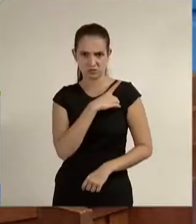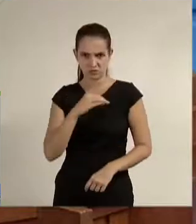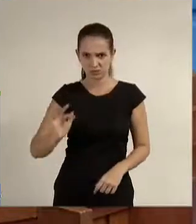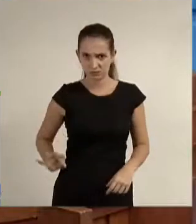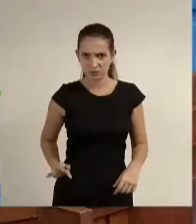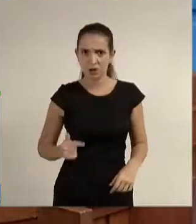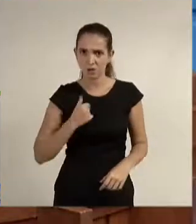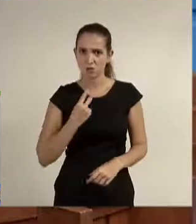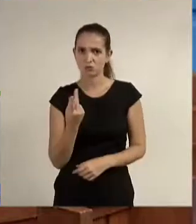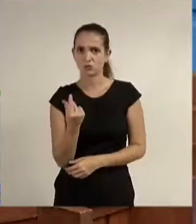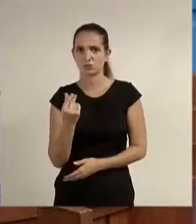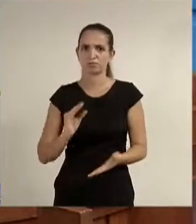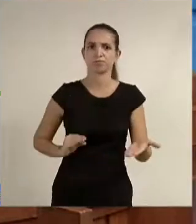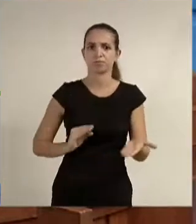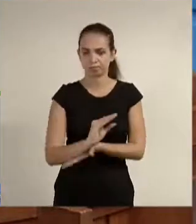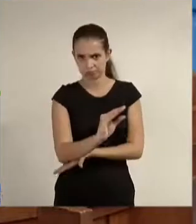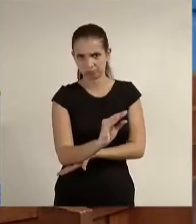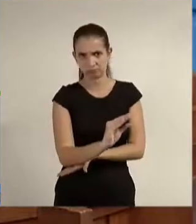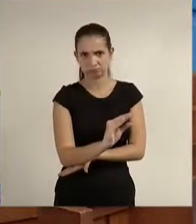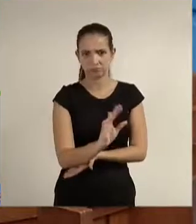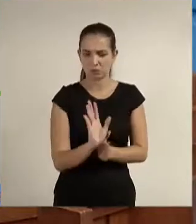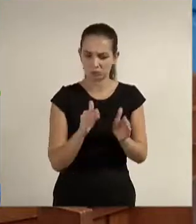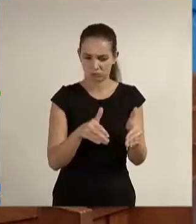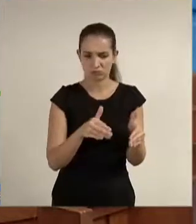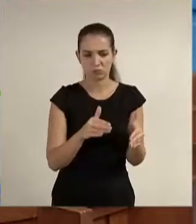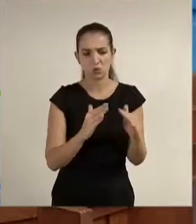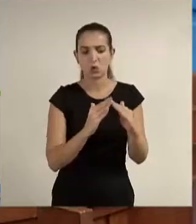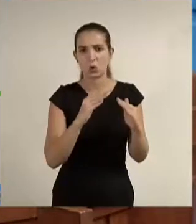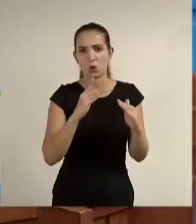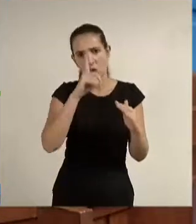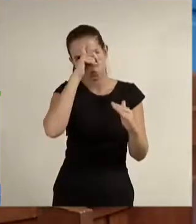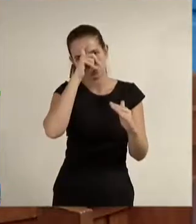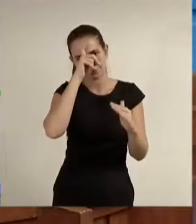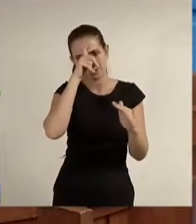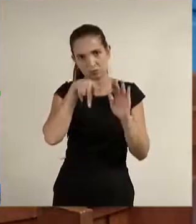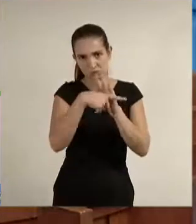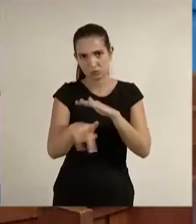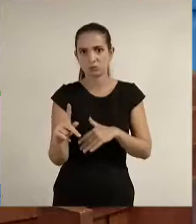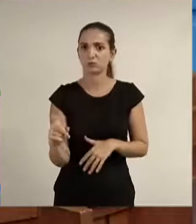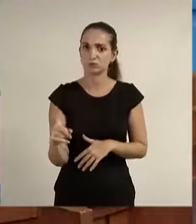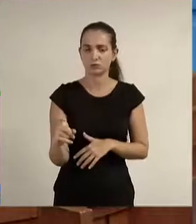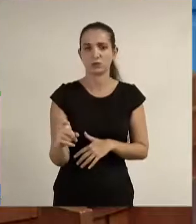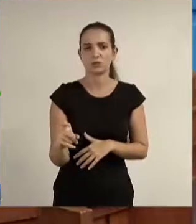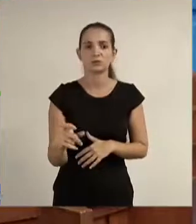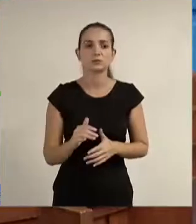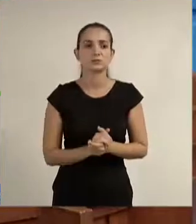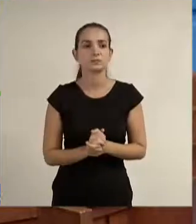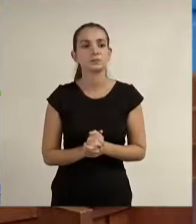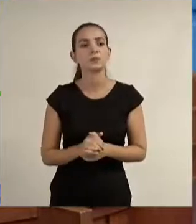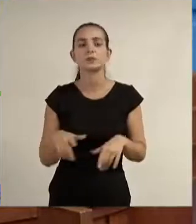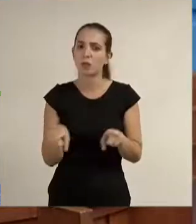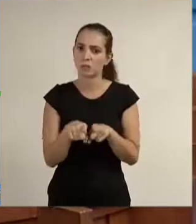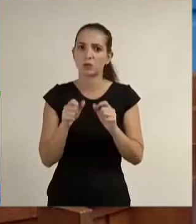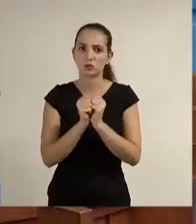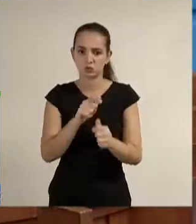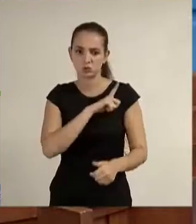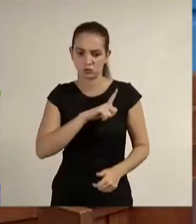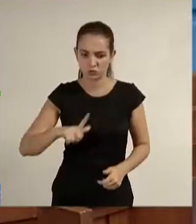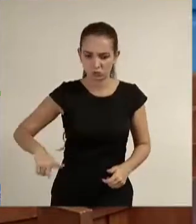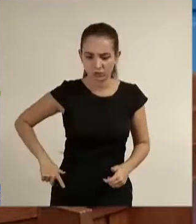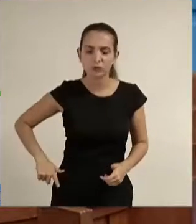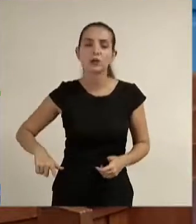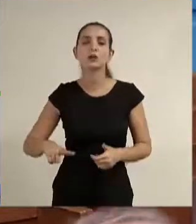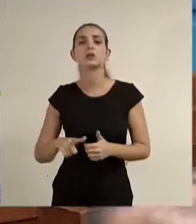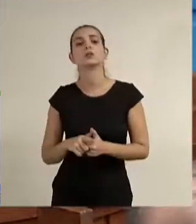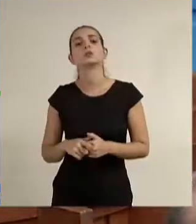federal, e que alguns recursos foram liberados, outros foram recuperados pelo governador, junto à bancada federal e